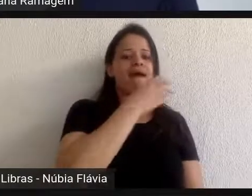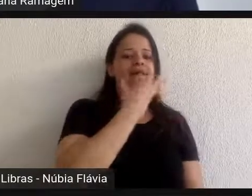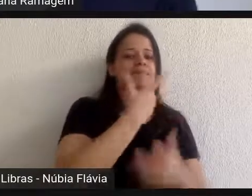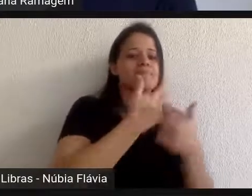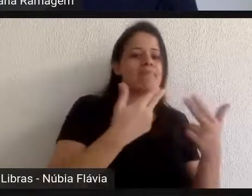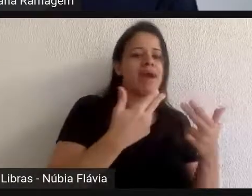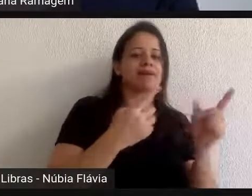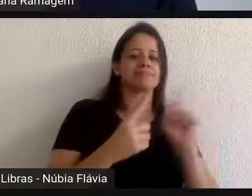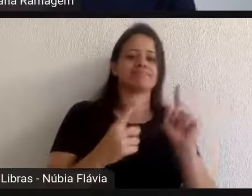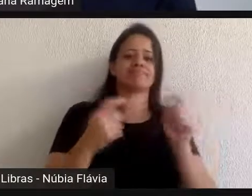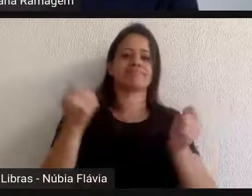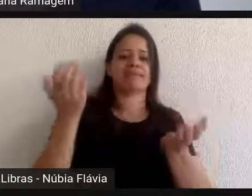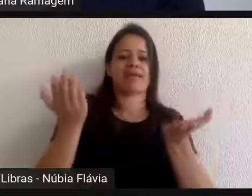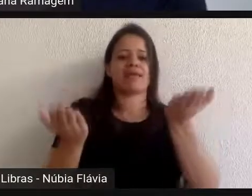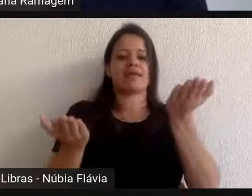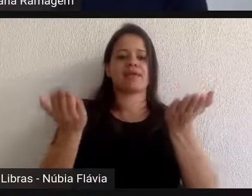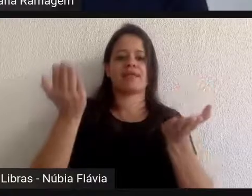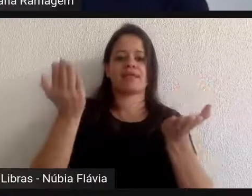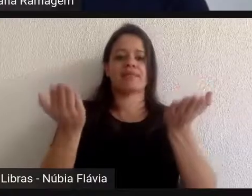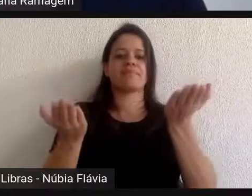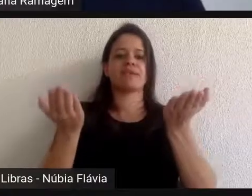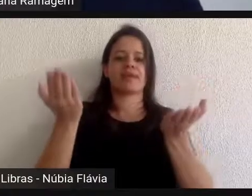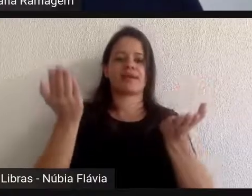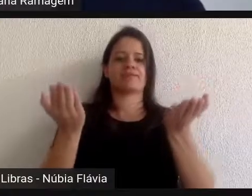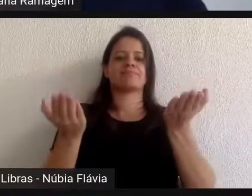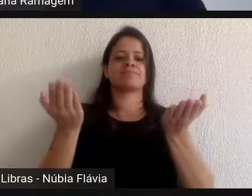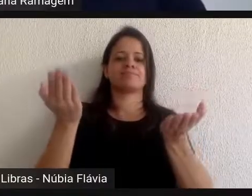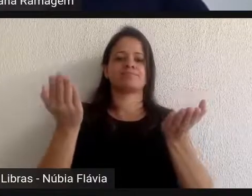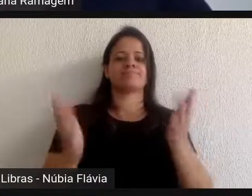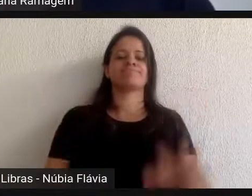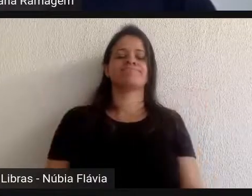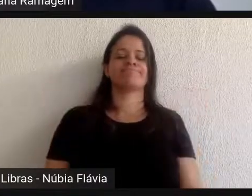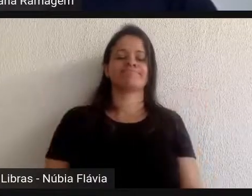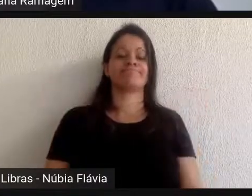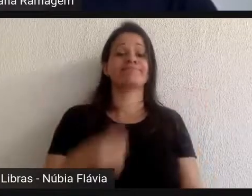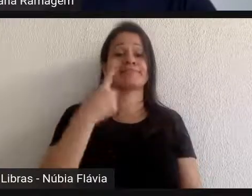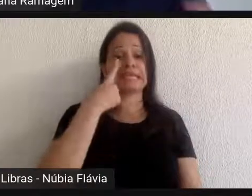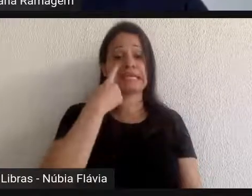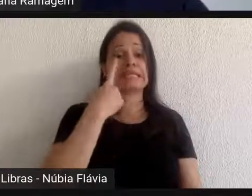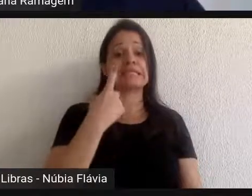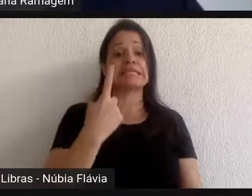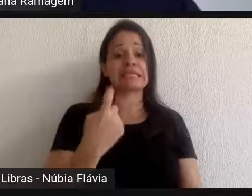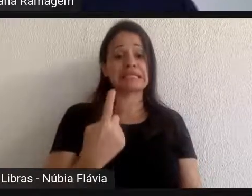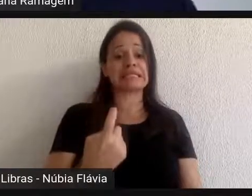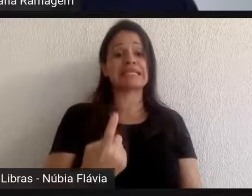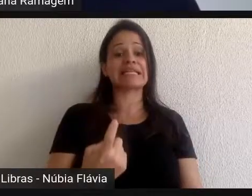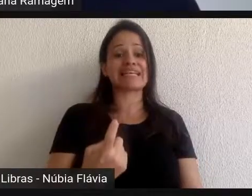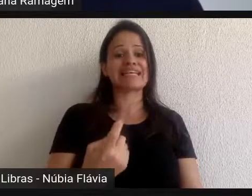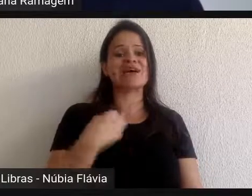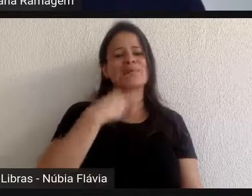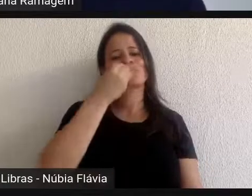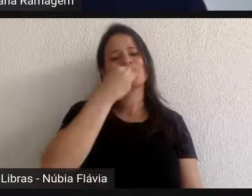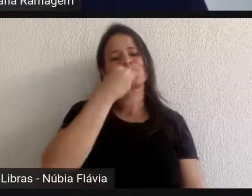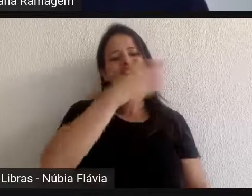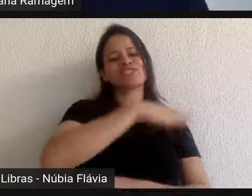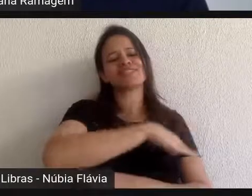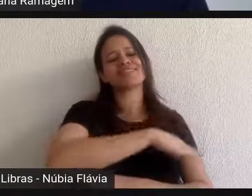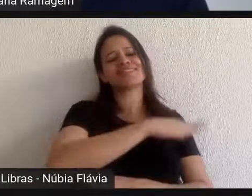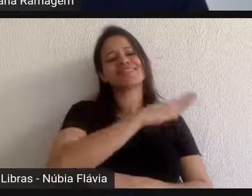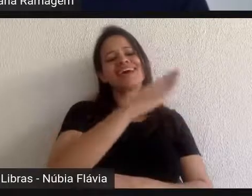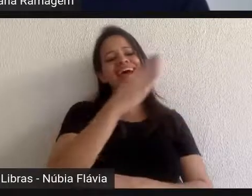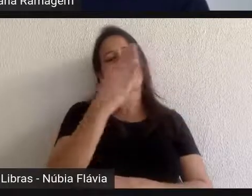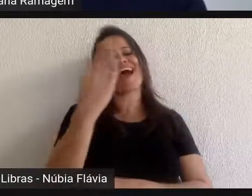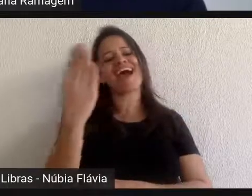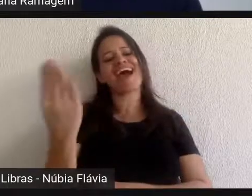Ótimo. Gente, o assunto é super interessante, né? Assim, acho que a gente podia passar muito tempo aqui,